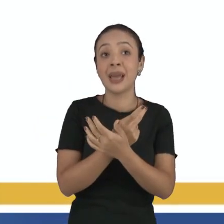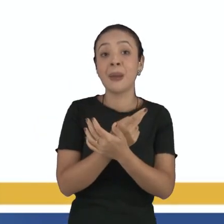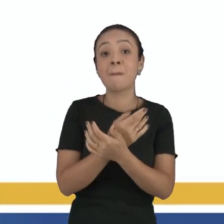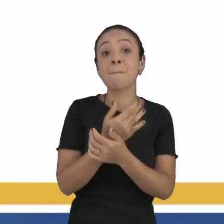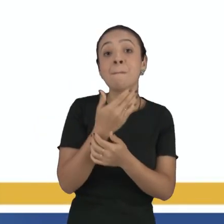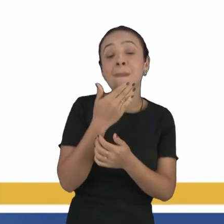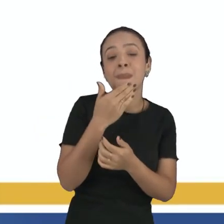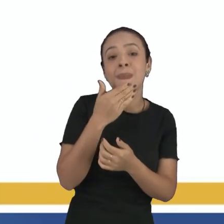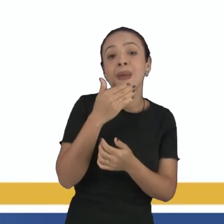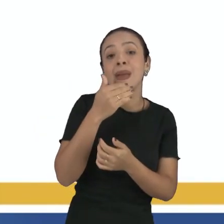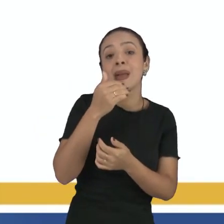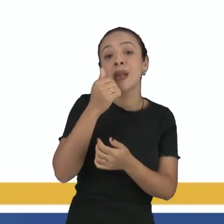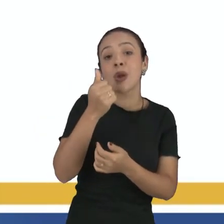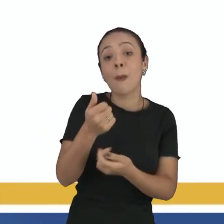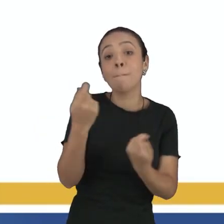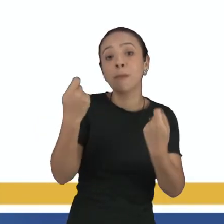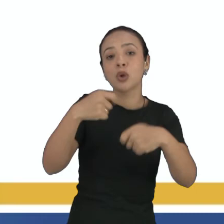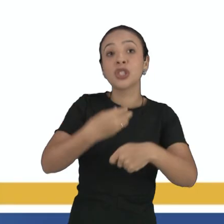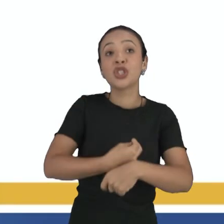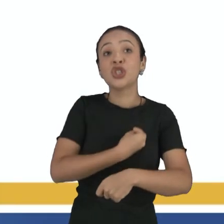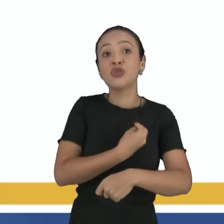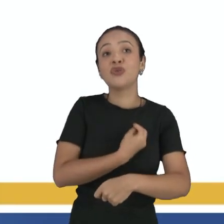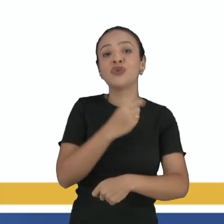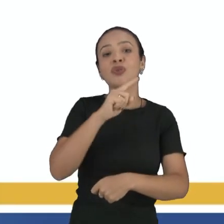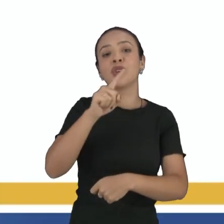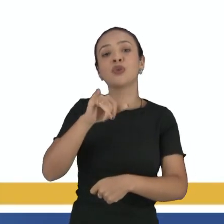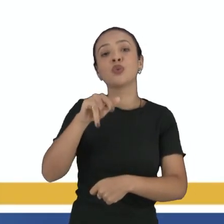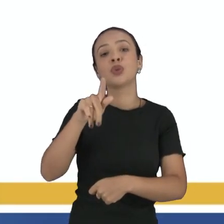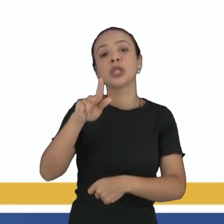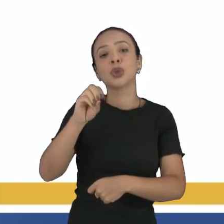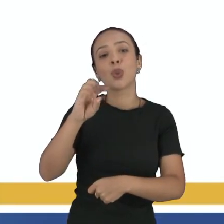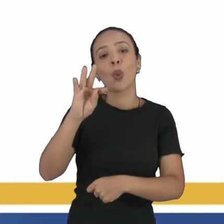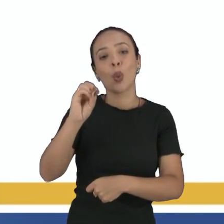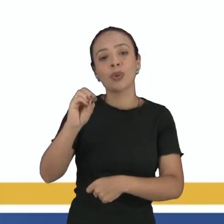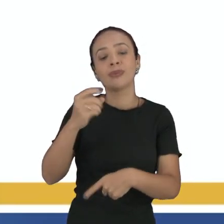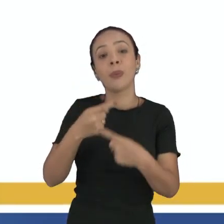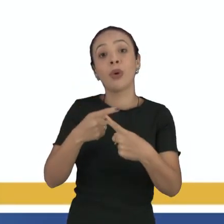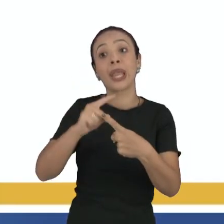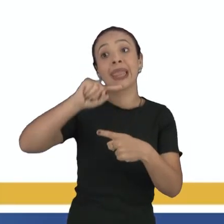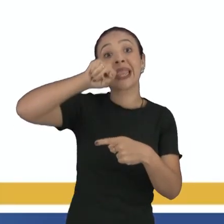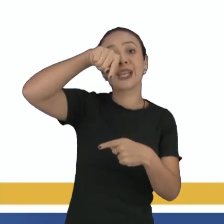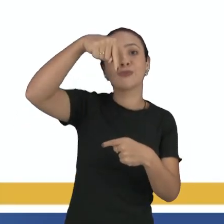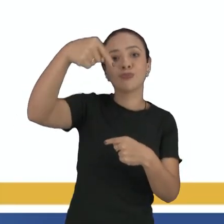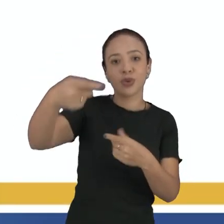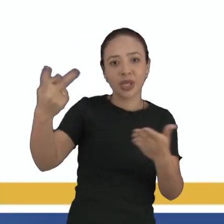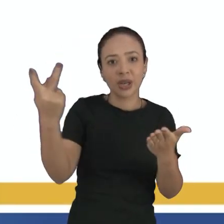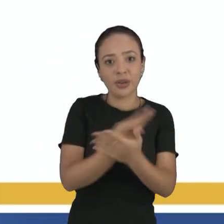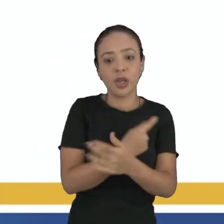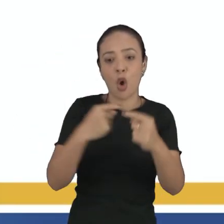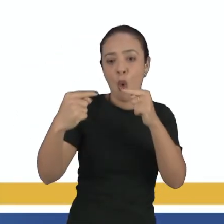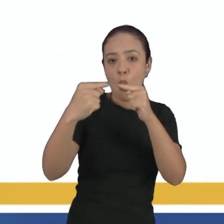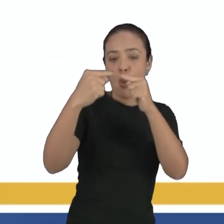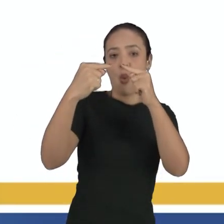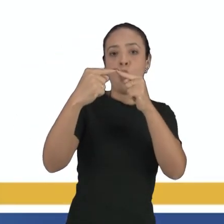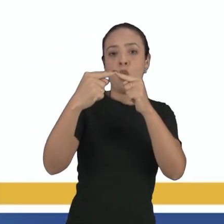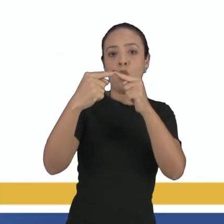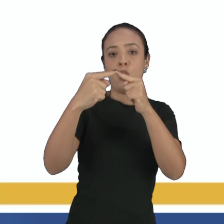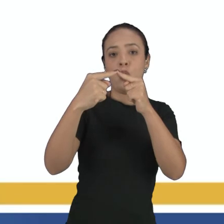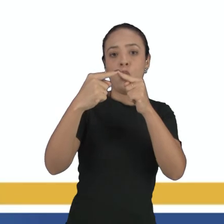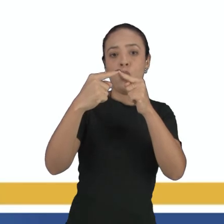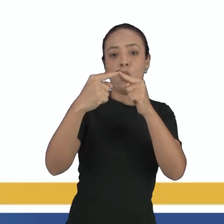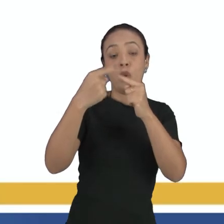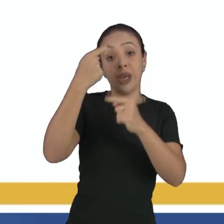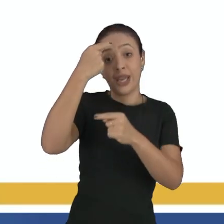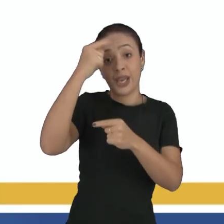maior sobrevida dos zigotos produzidos. Isto se deve ao fato de, após a fecundação, os zigotos produzidos